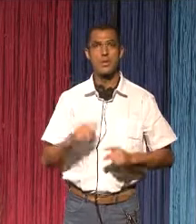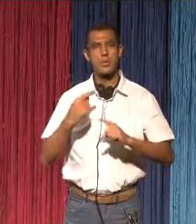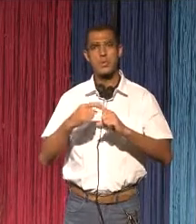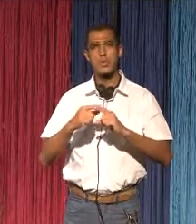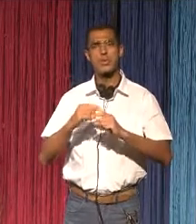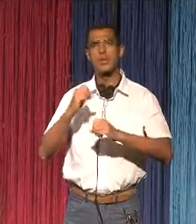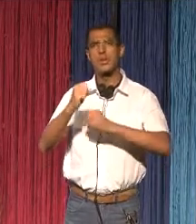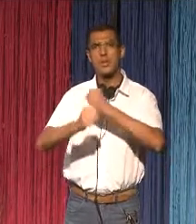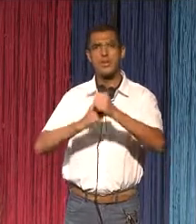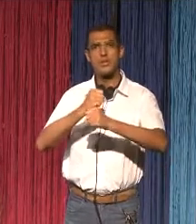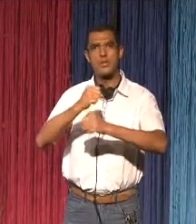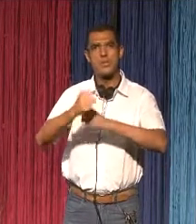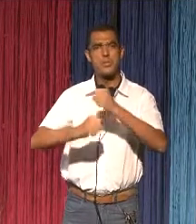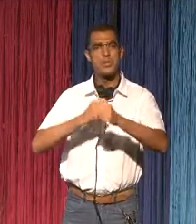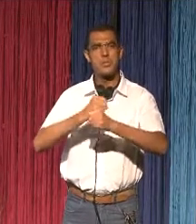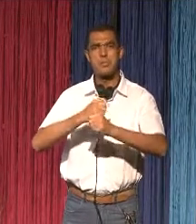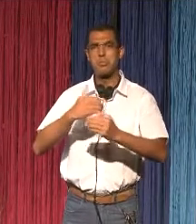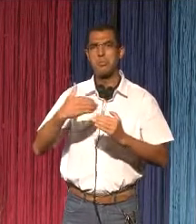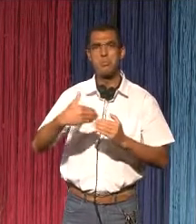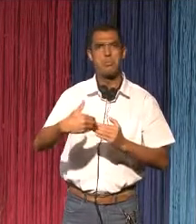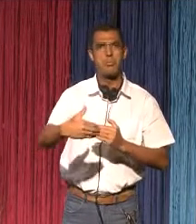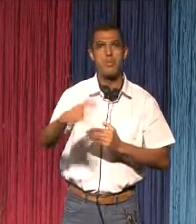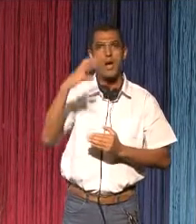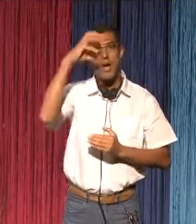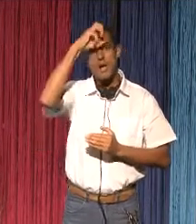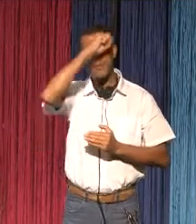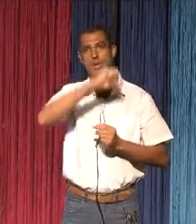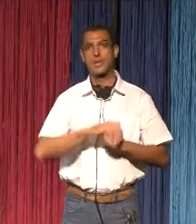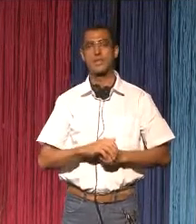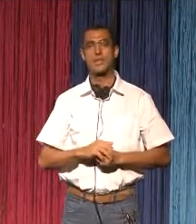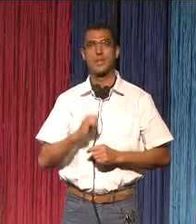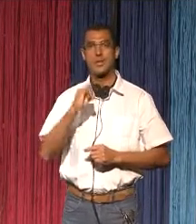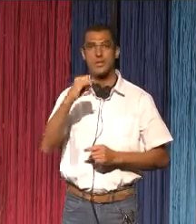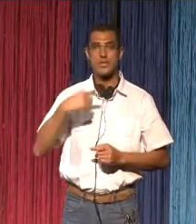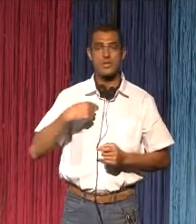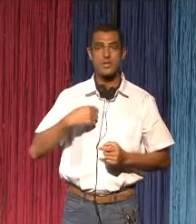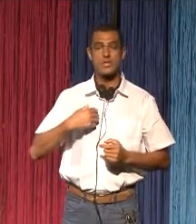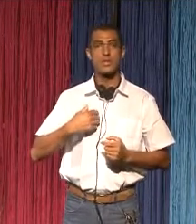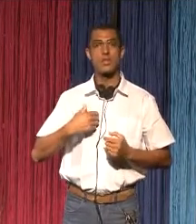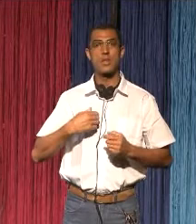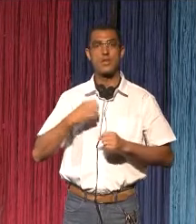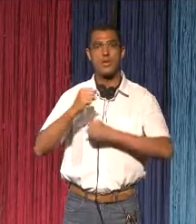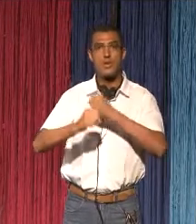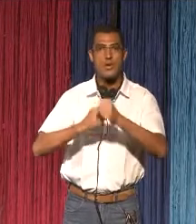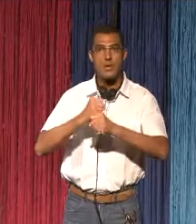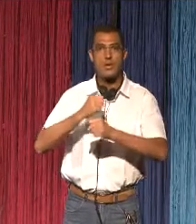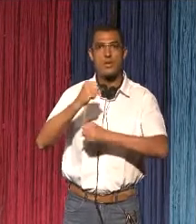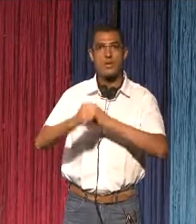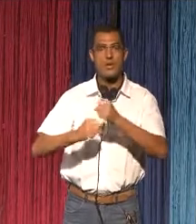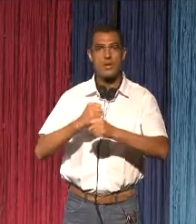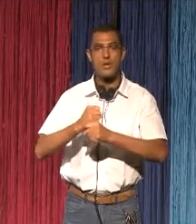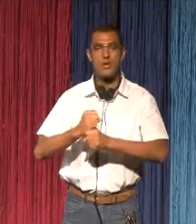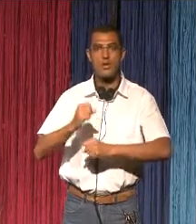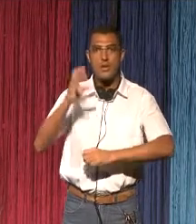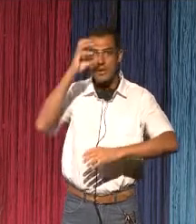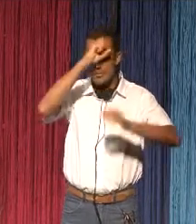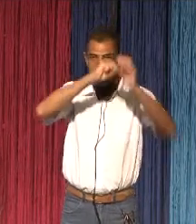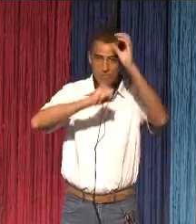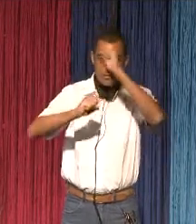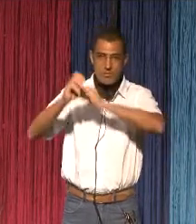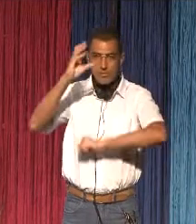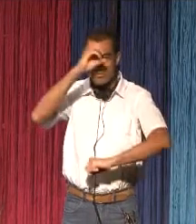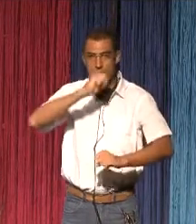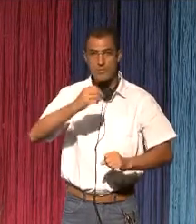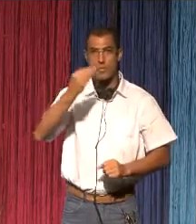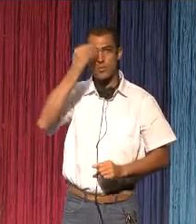o cognitivo é aquilo que nós desenvolvemos enquanto indivíduos, enquanto pessoas, enquanto partes do mundo,